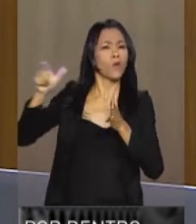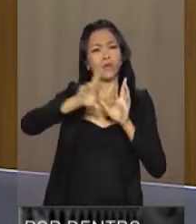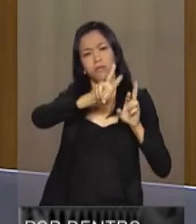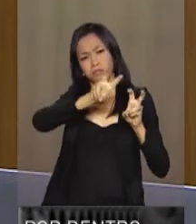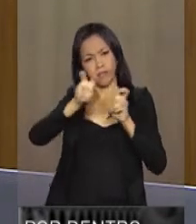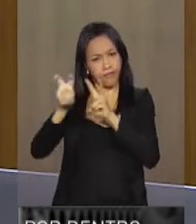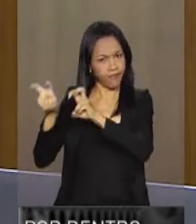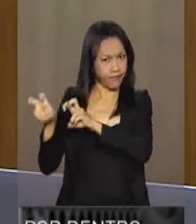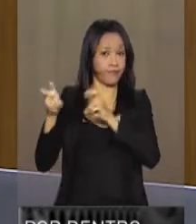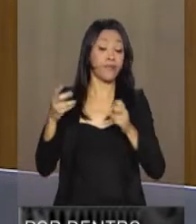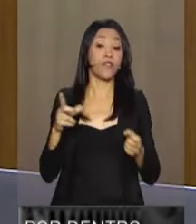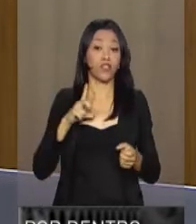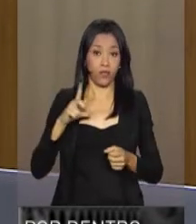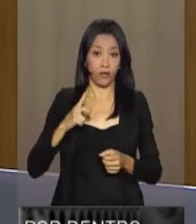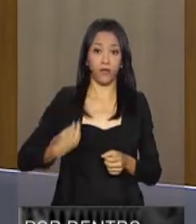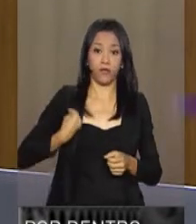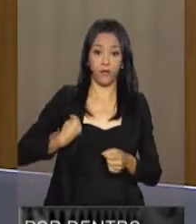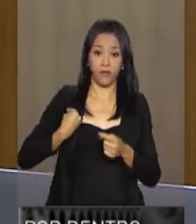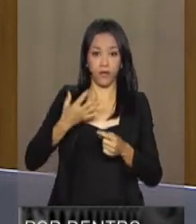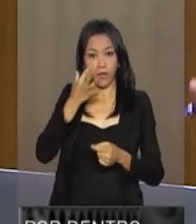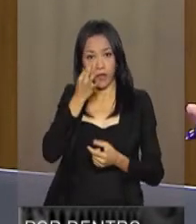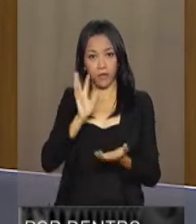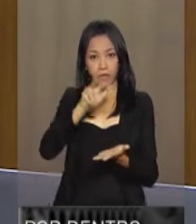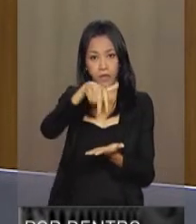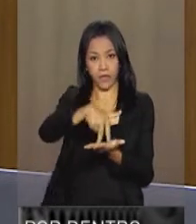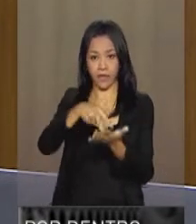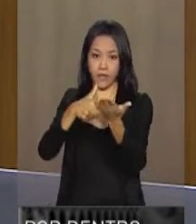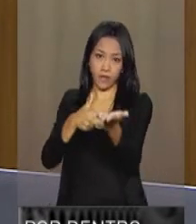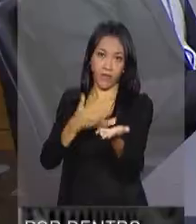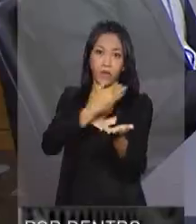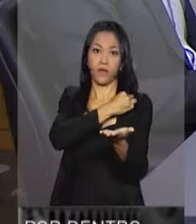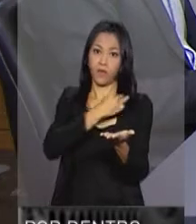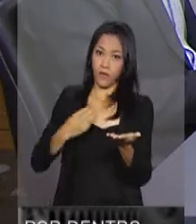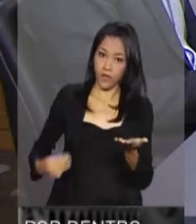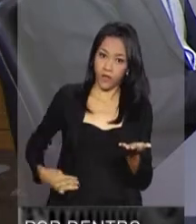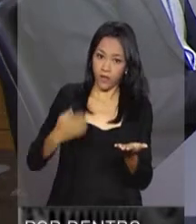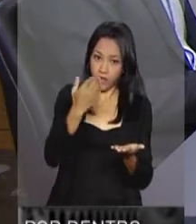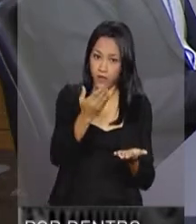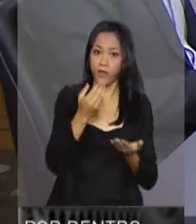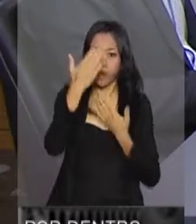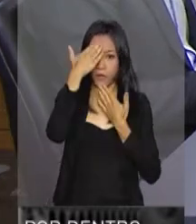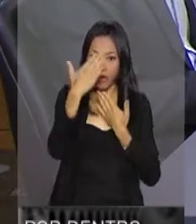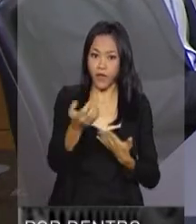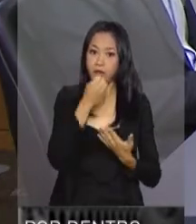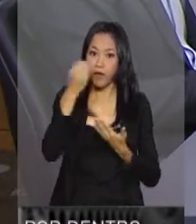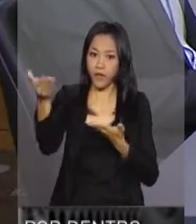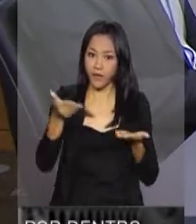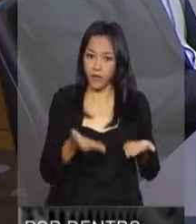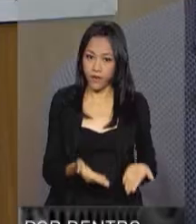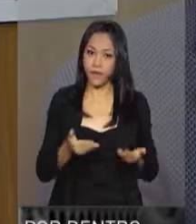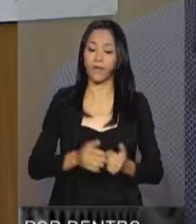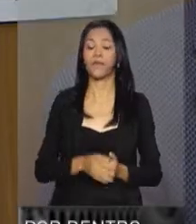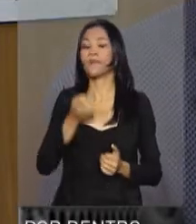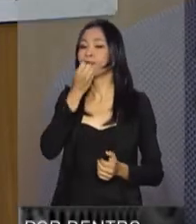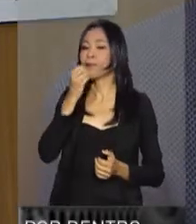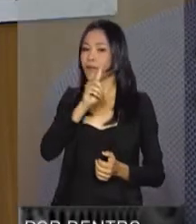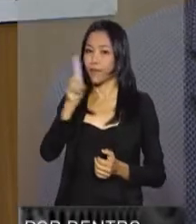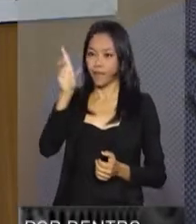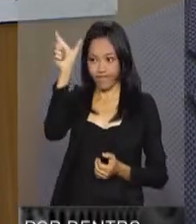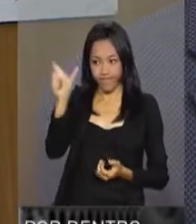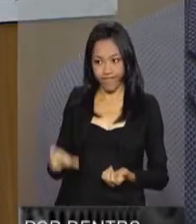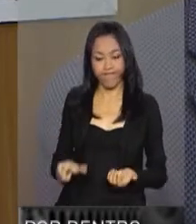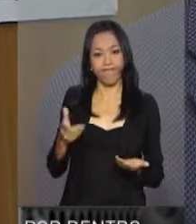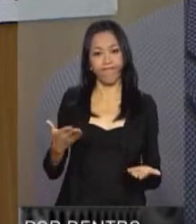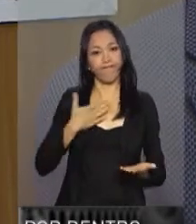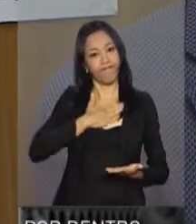gente o ministro das cidades alexandre baldy olá ministro muito obrigada pela sua presença seja bem vindo olá cala bom dia 8 o